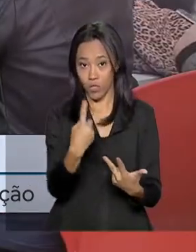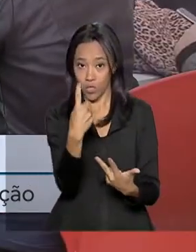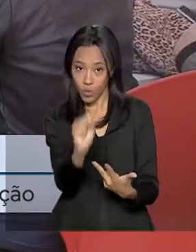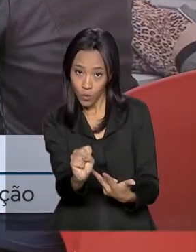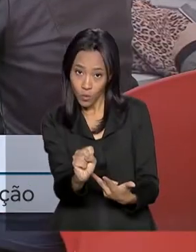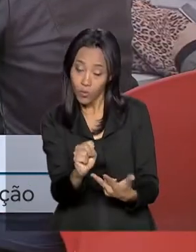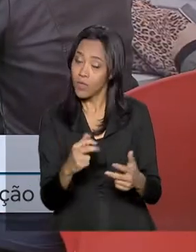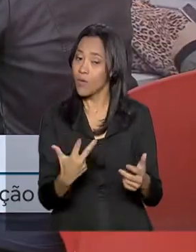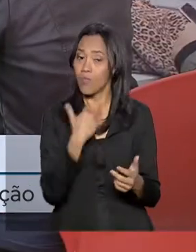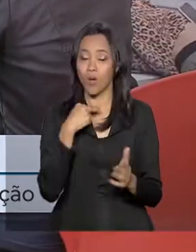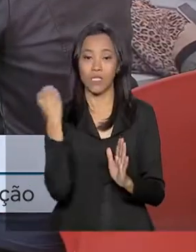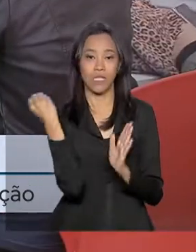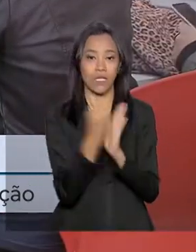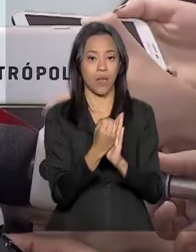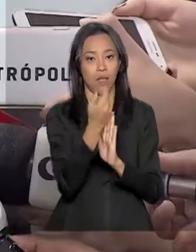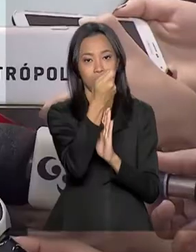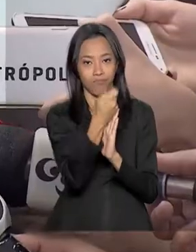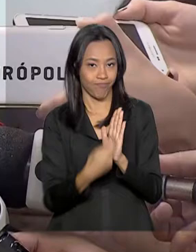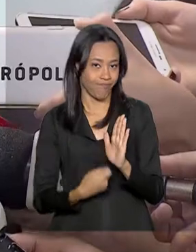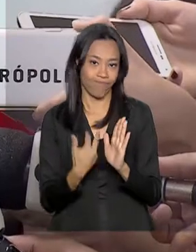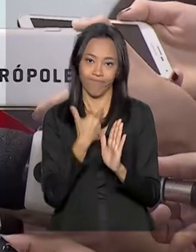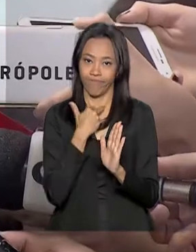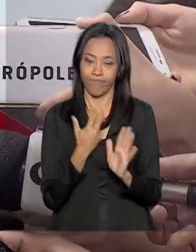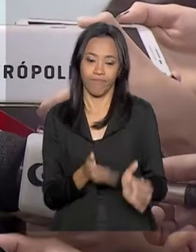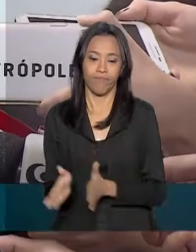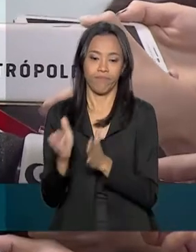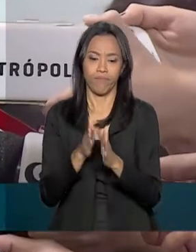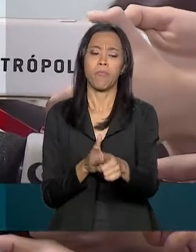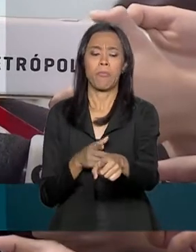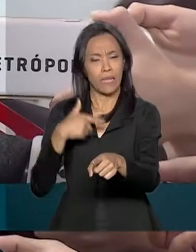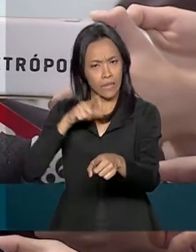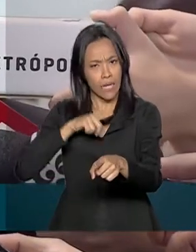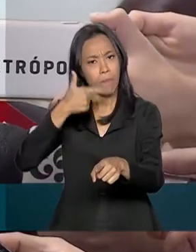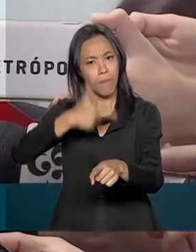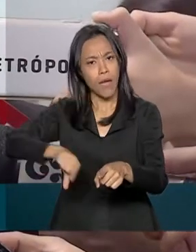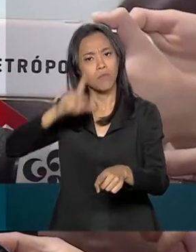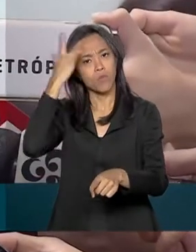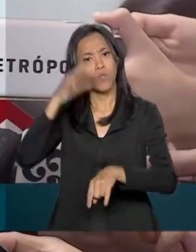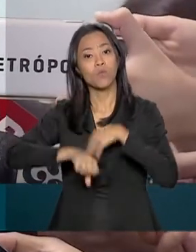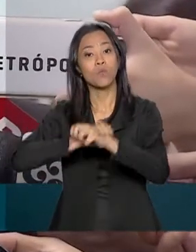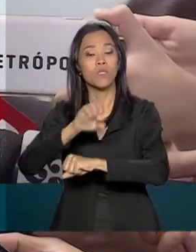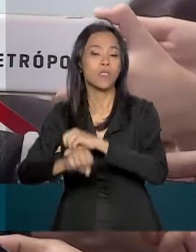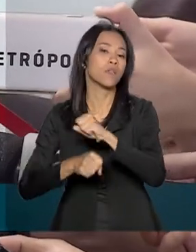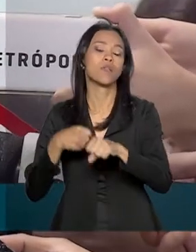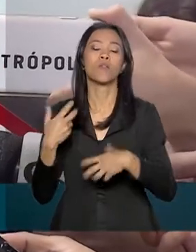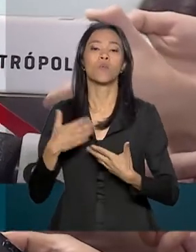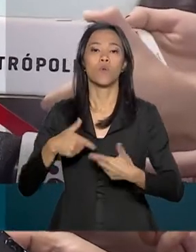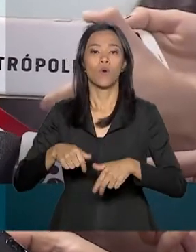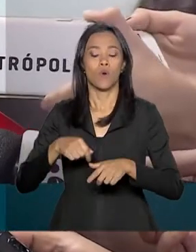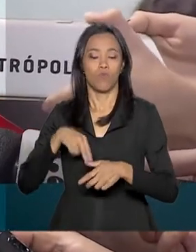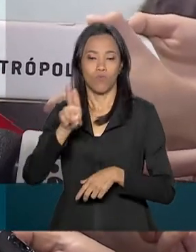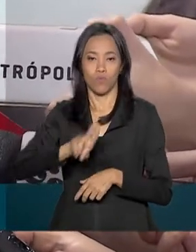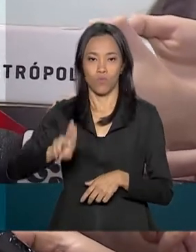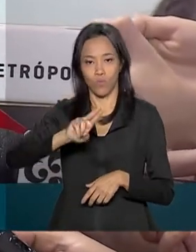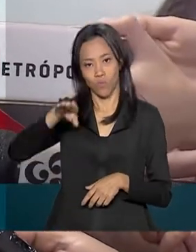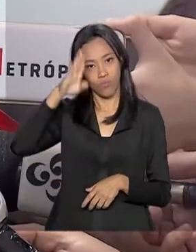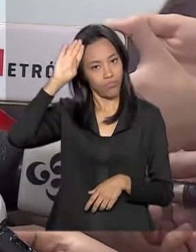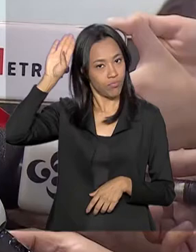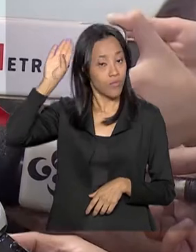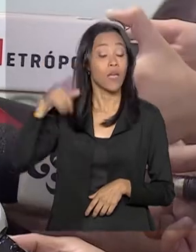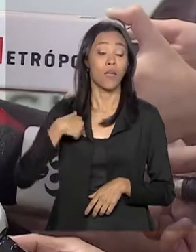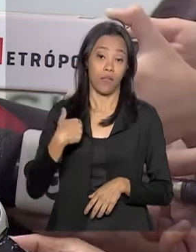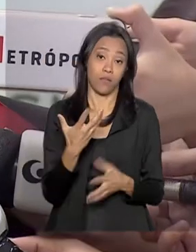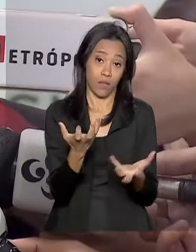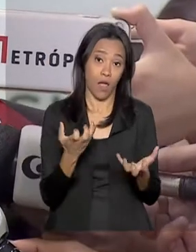ter zerado a prova de redação. A gente acredita que tem mais gente buscando ensino superior agora no segundo semestre. Então a gente acredita num aumento também